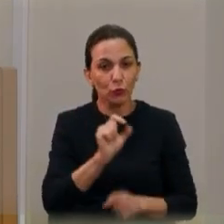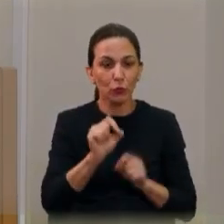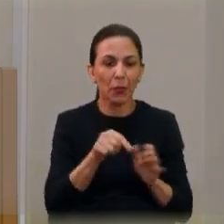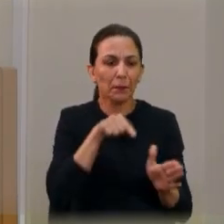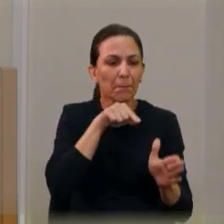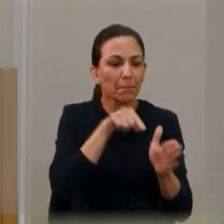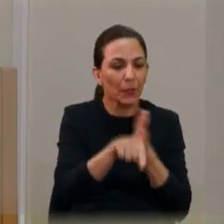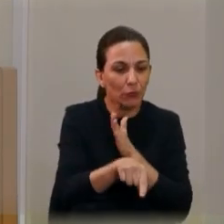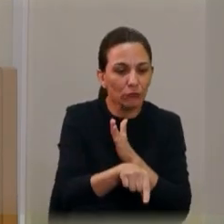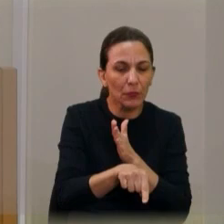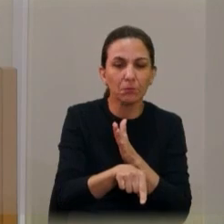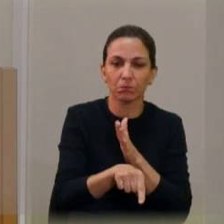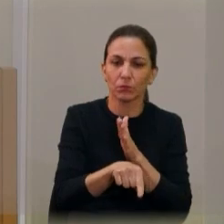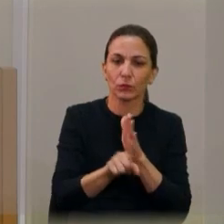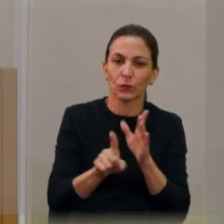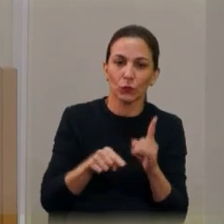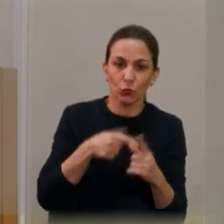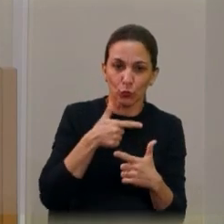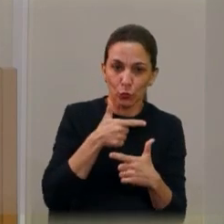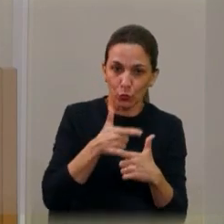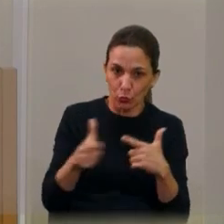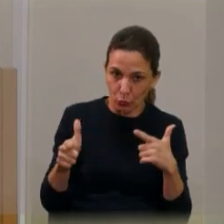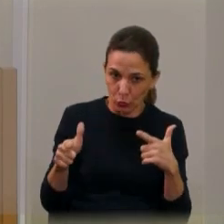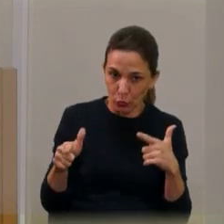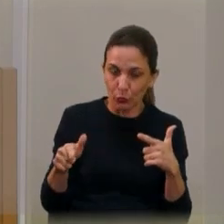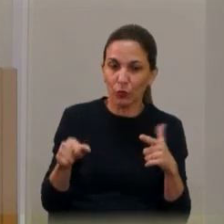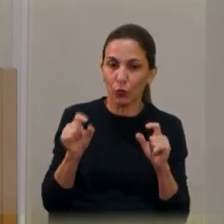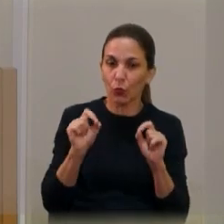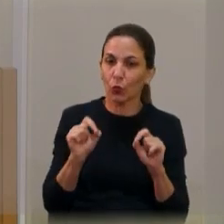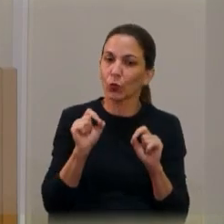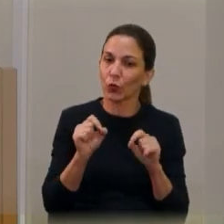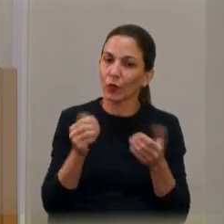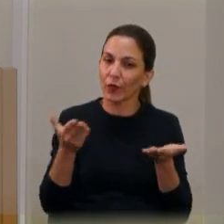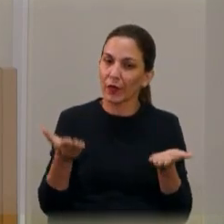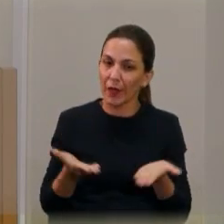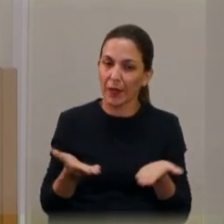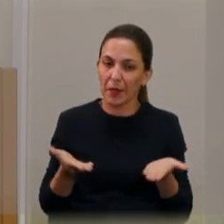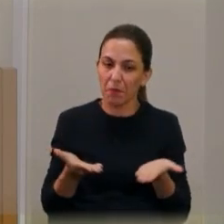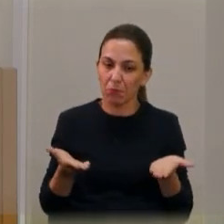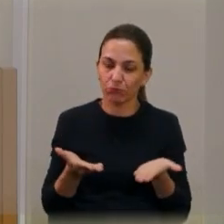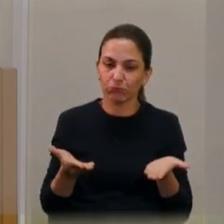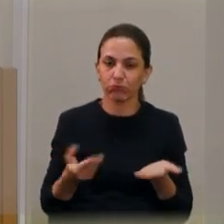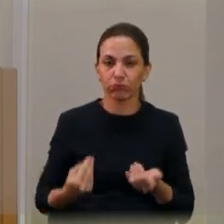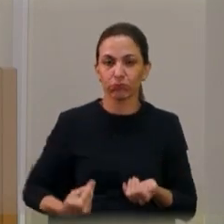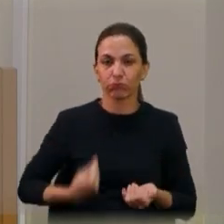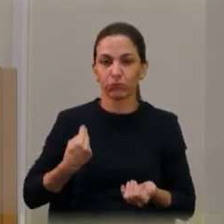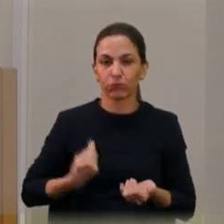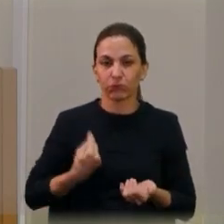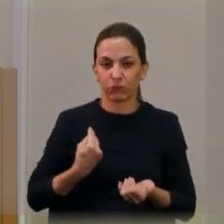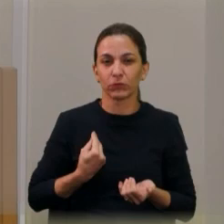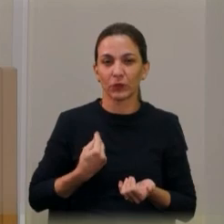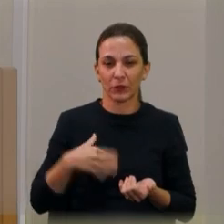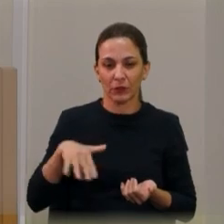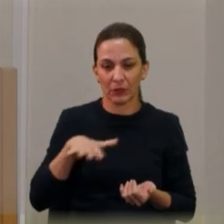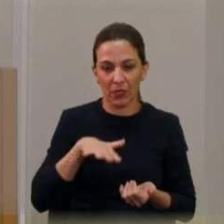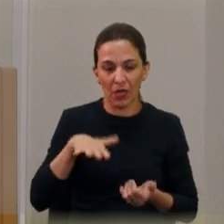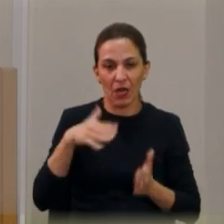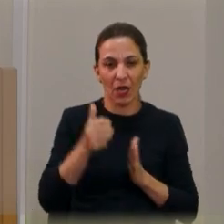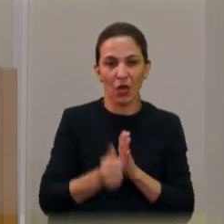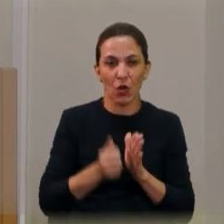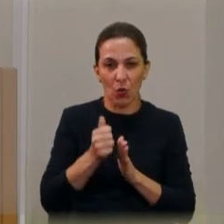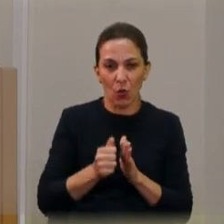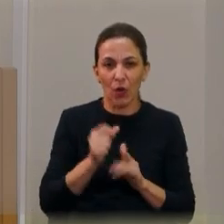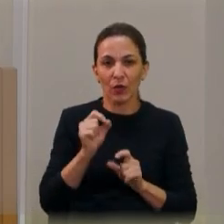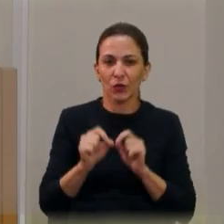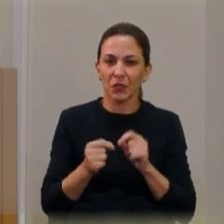perguntas afetas ao que chega neste momento que nós estamos hoje que é um momento muito crítico no município que